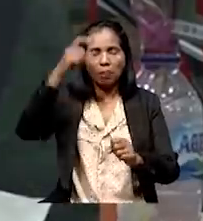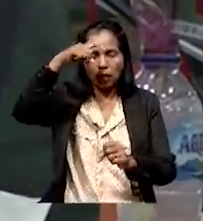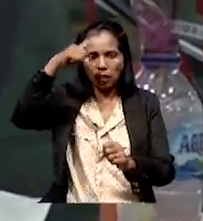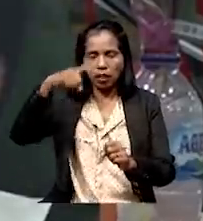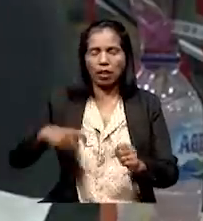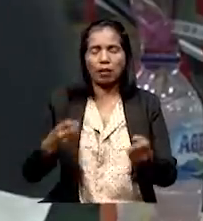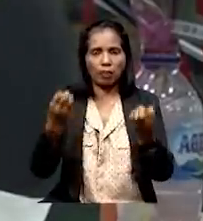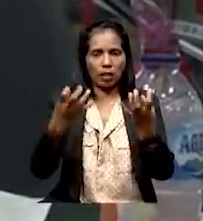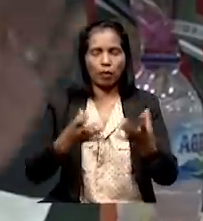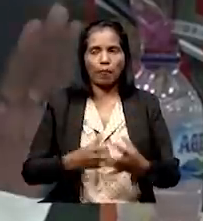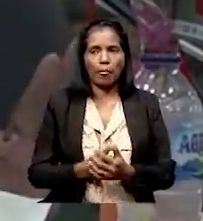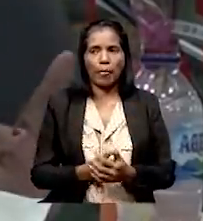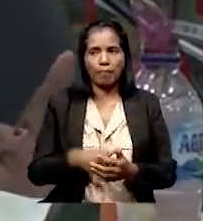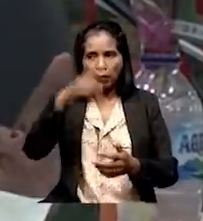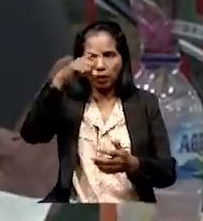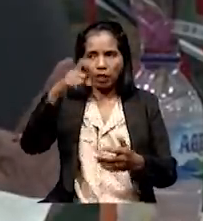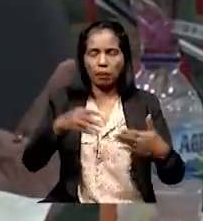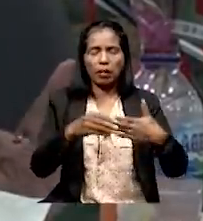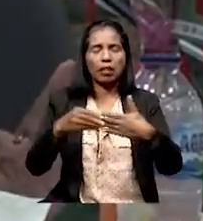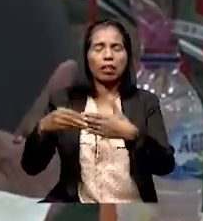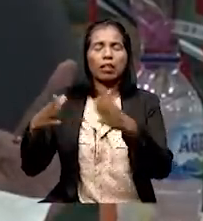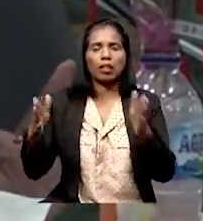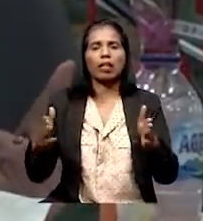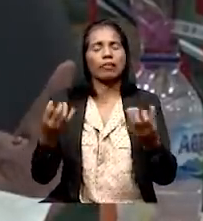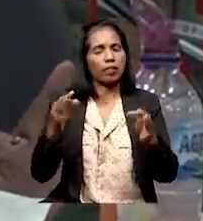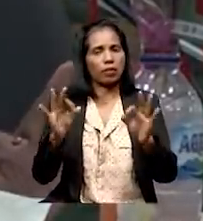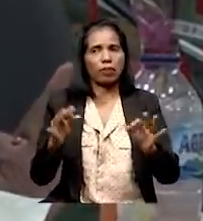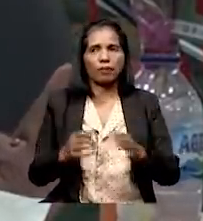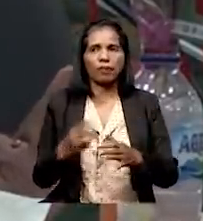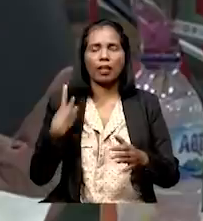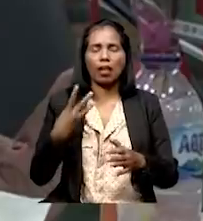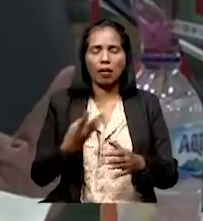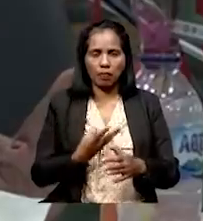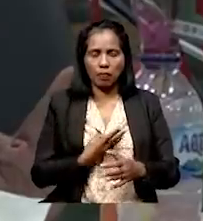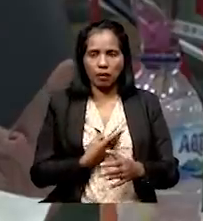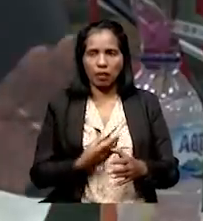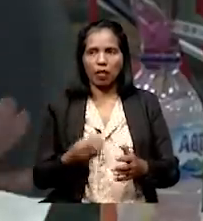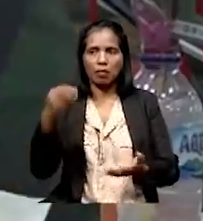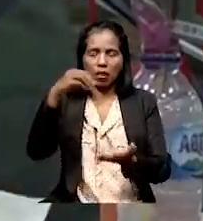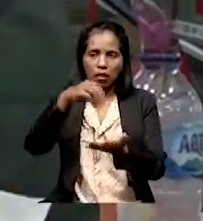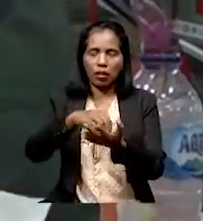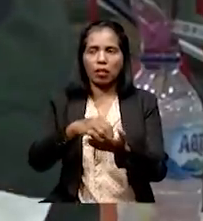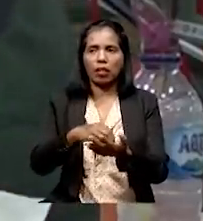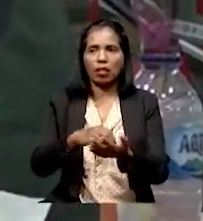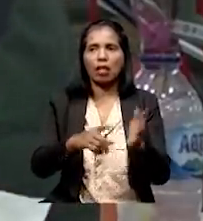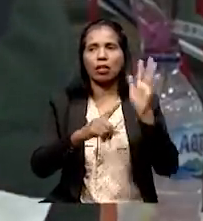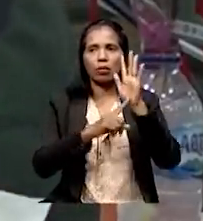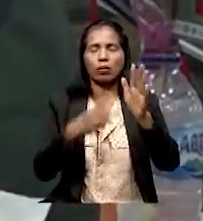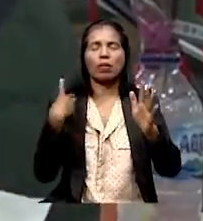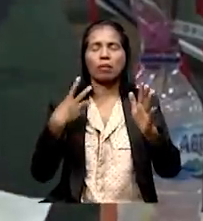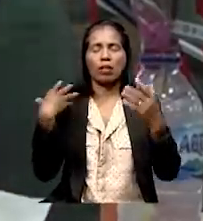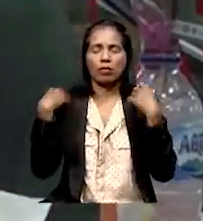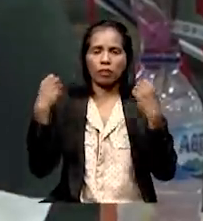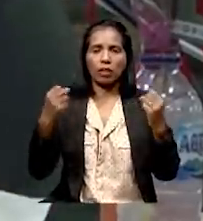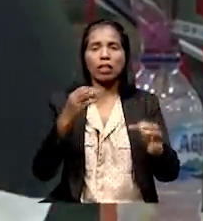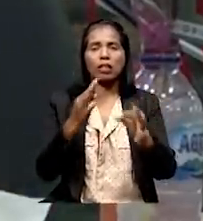liu i matene liu mus ukun liwana ne ba ami hasa ato atur ato de ame hatur amne forsa de